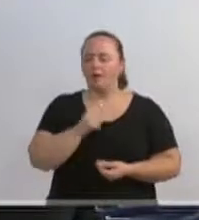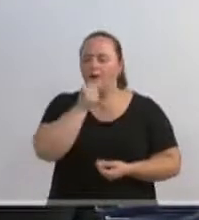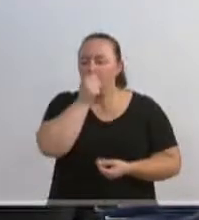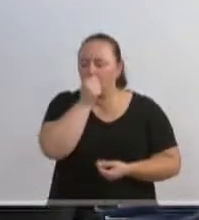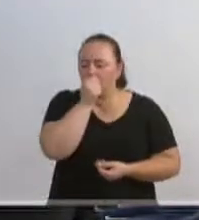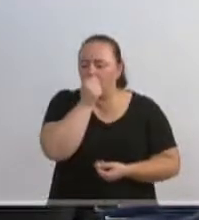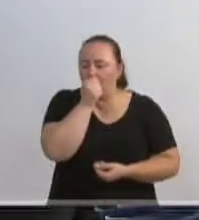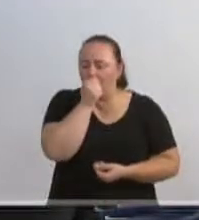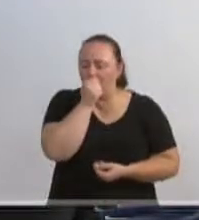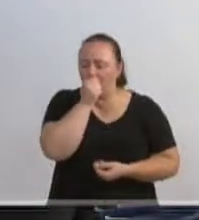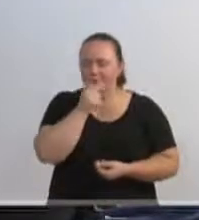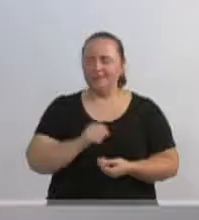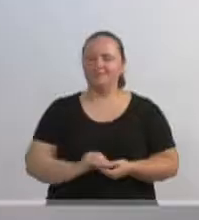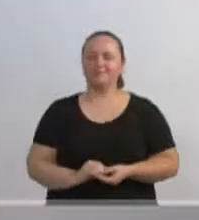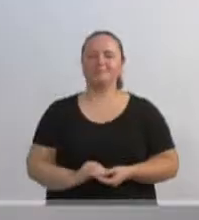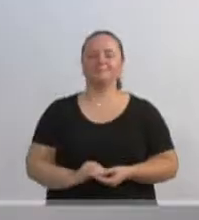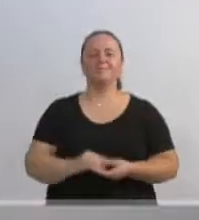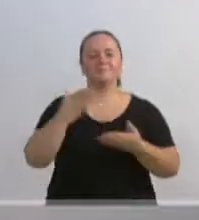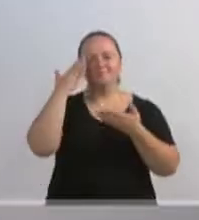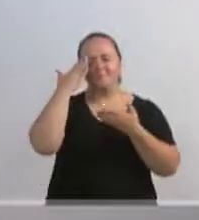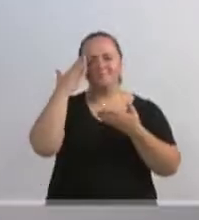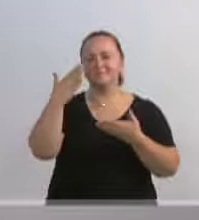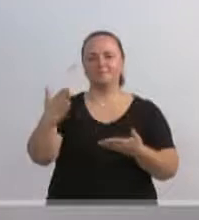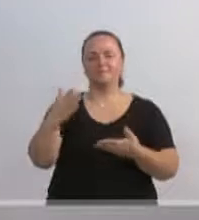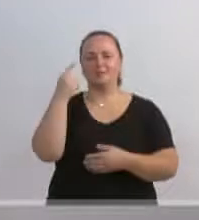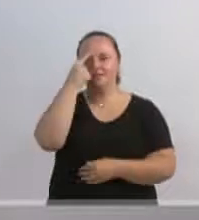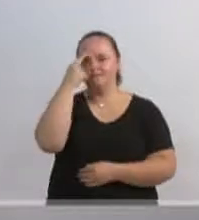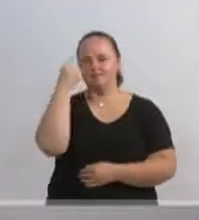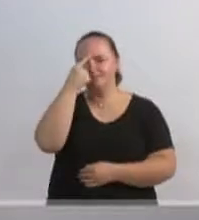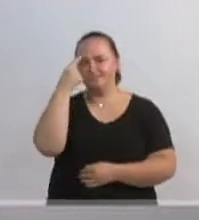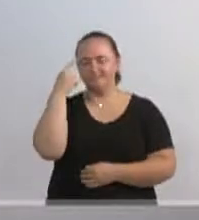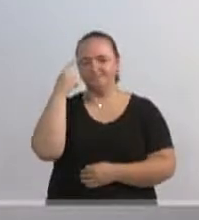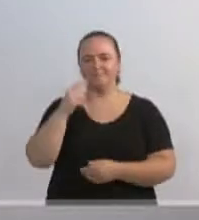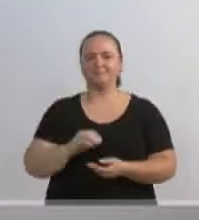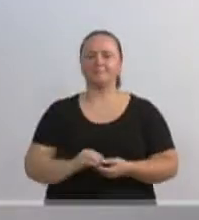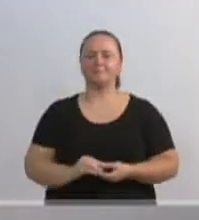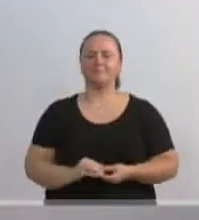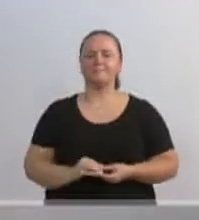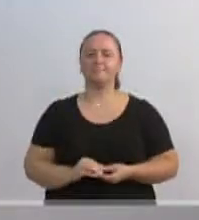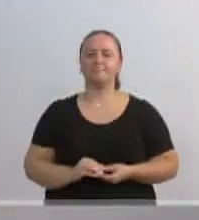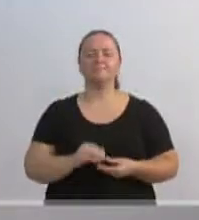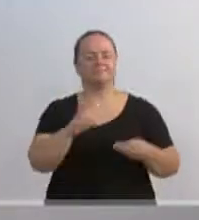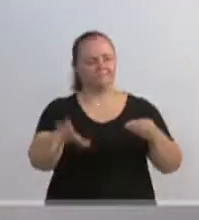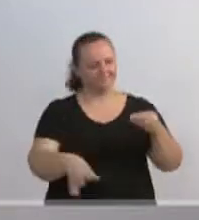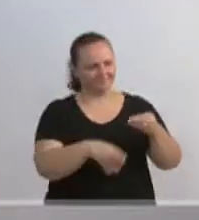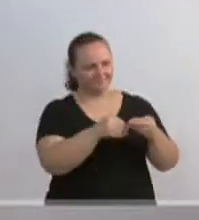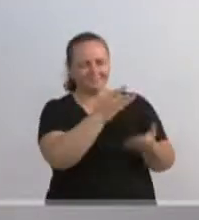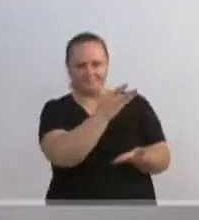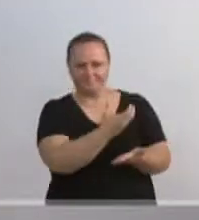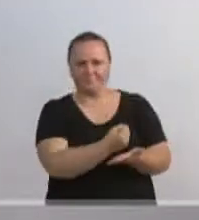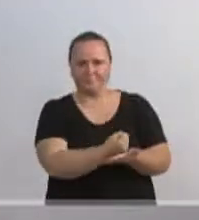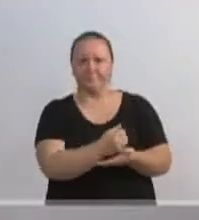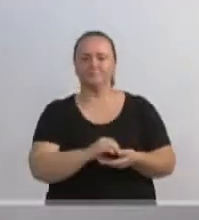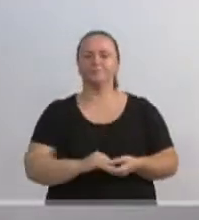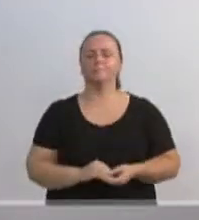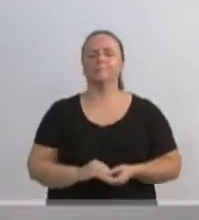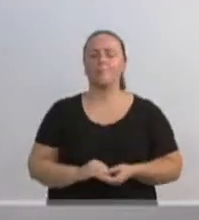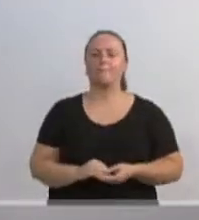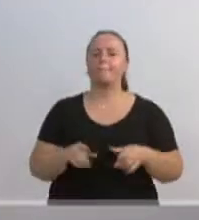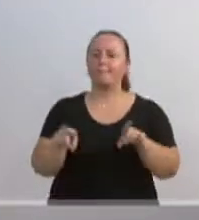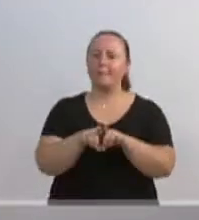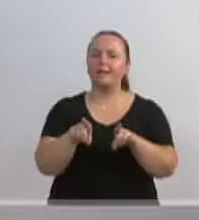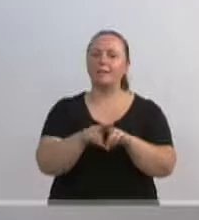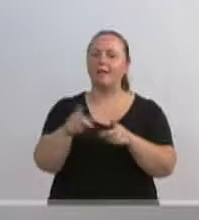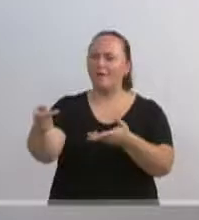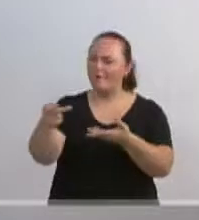muito obrigado vereador ito pela pathway incluo o seu aparte ao meu pronunciamento eu quero senhoras e senhores então convidar